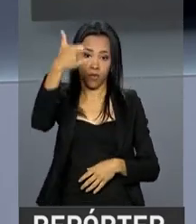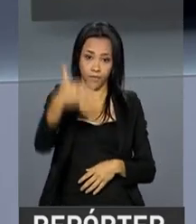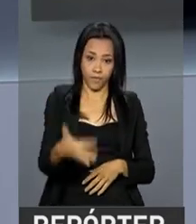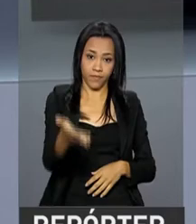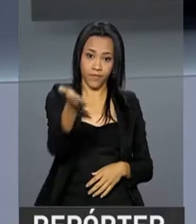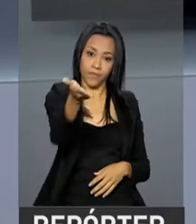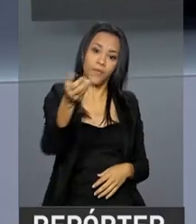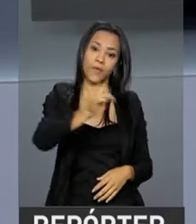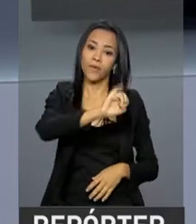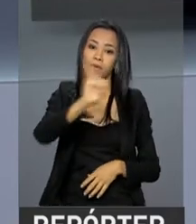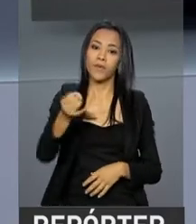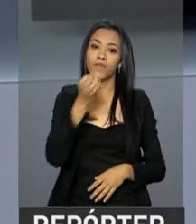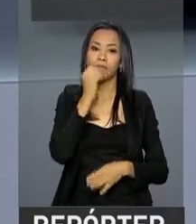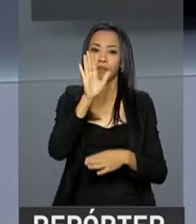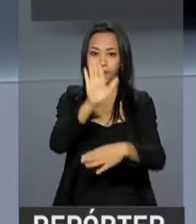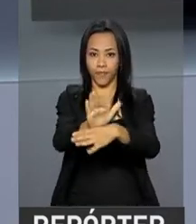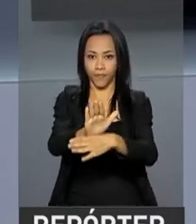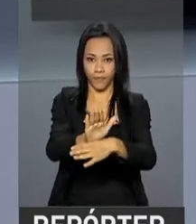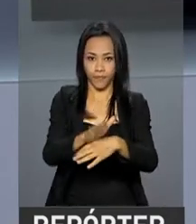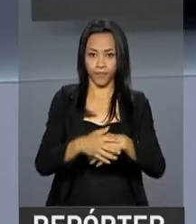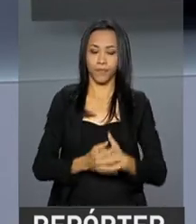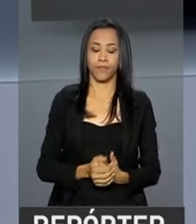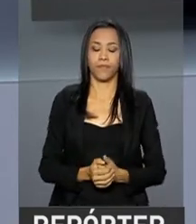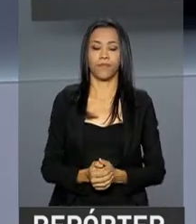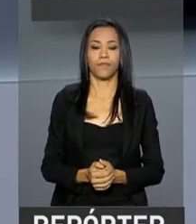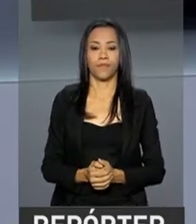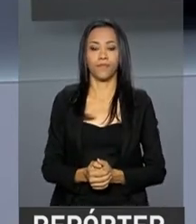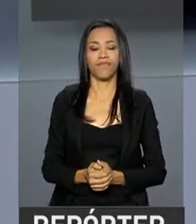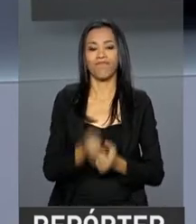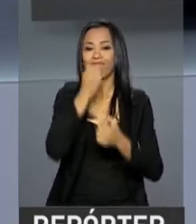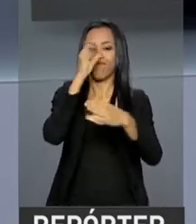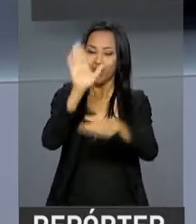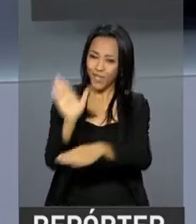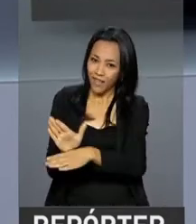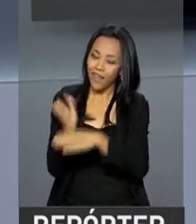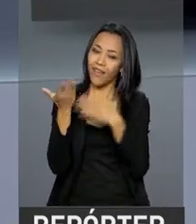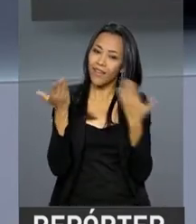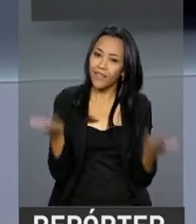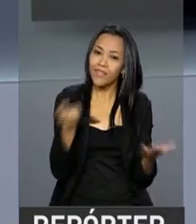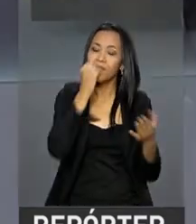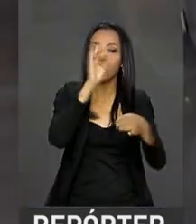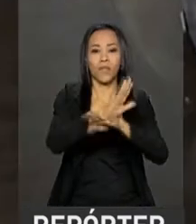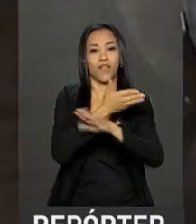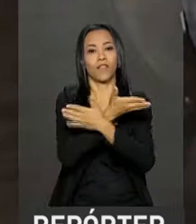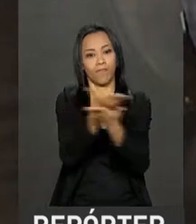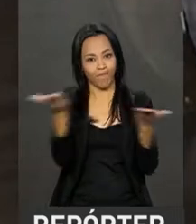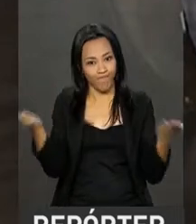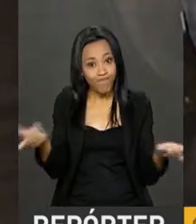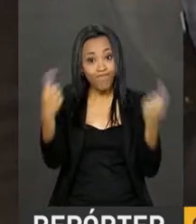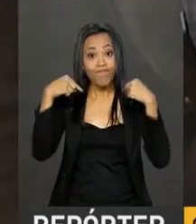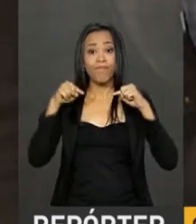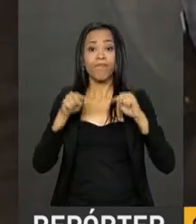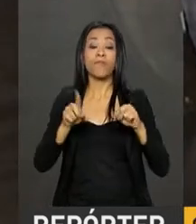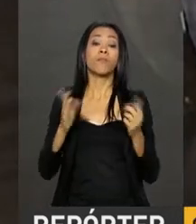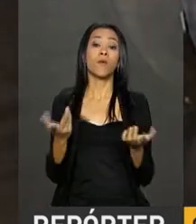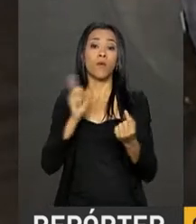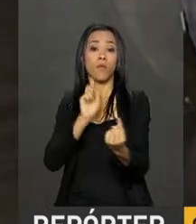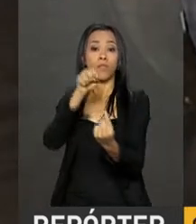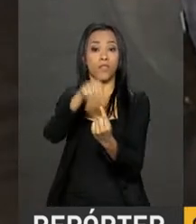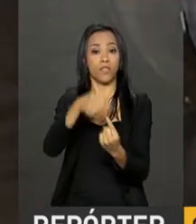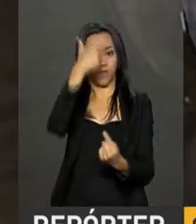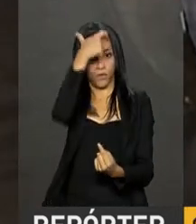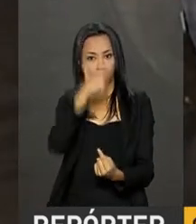Noronha. Olá, Gabriela, boa tarde. Boa tarde, Carolina. Uma boa tarde a todos. Olha, a intenção do